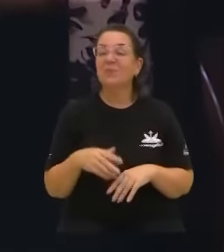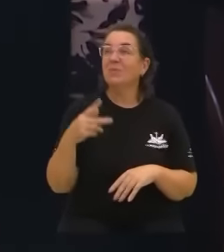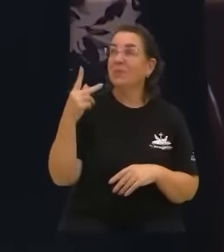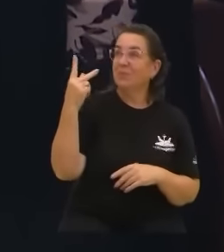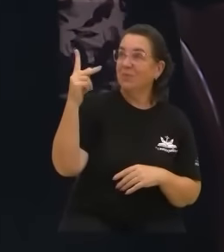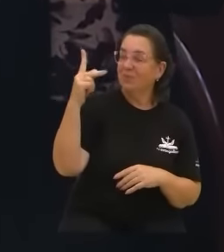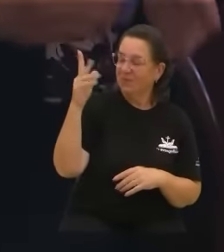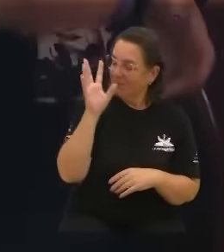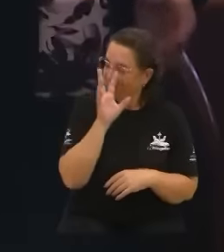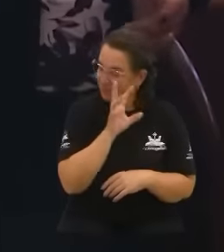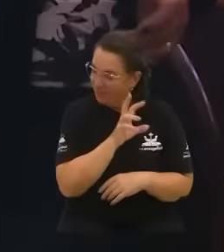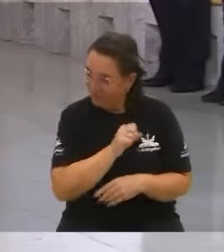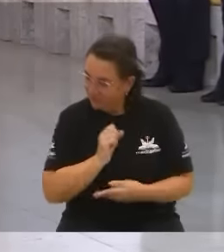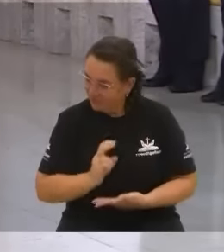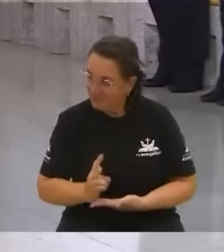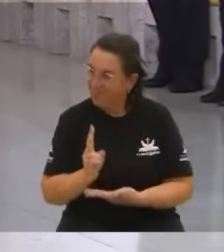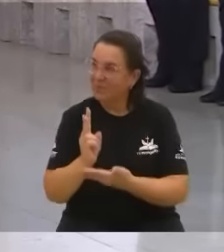amarei, te